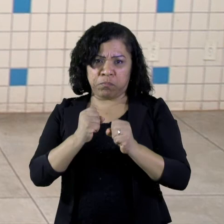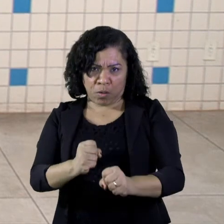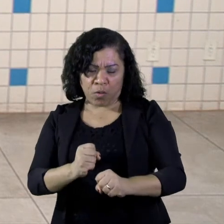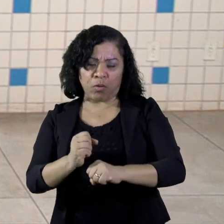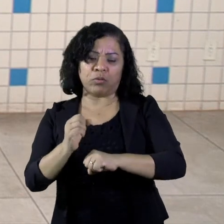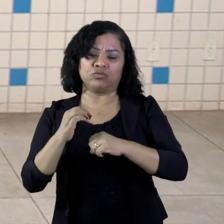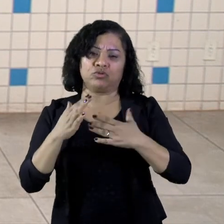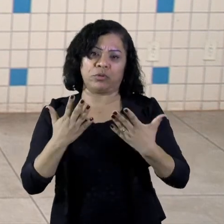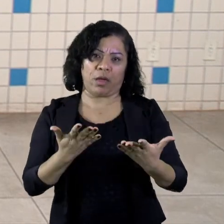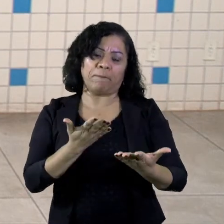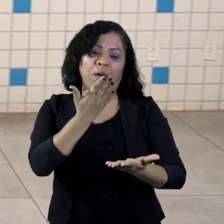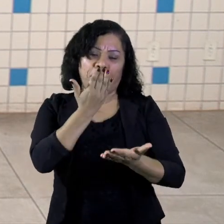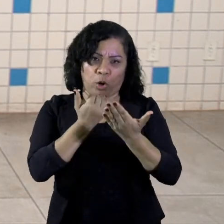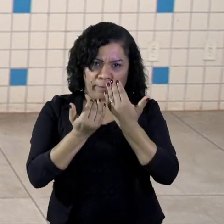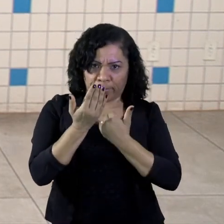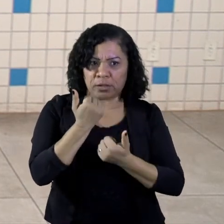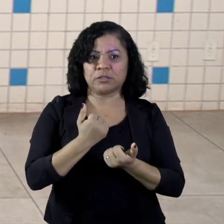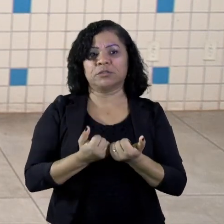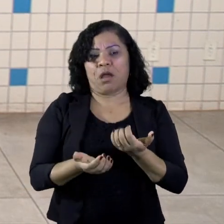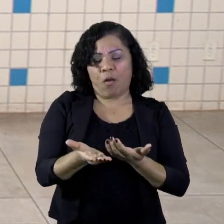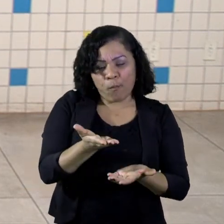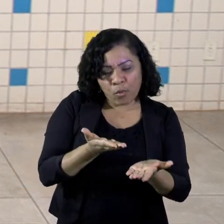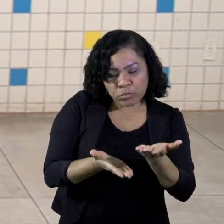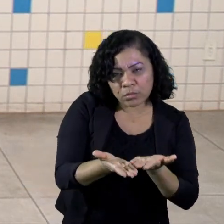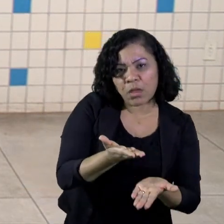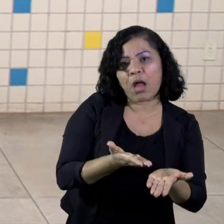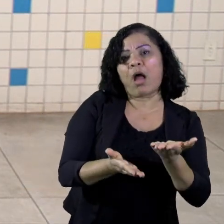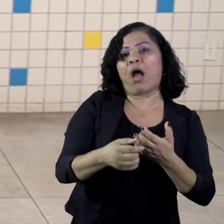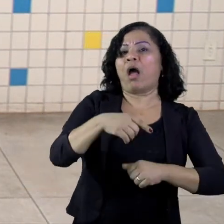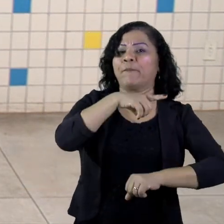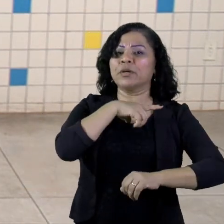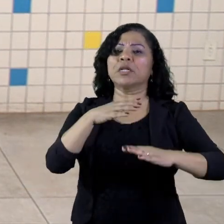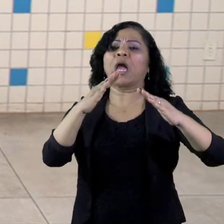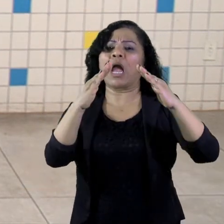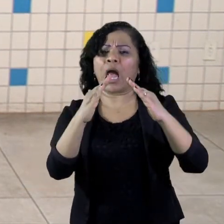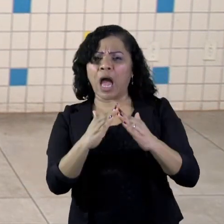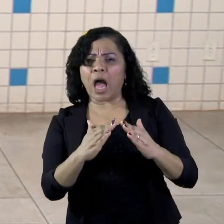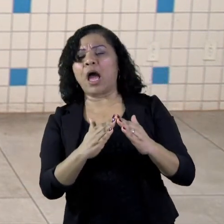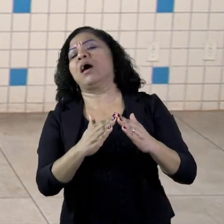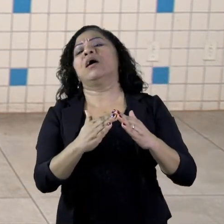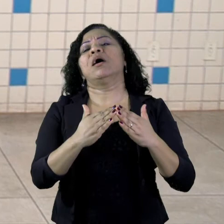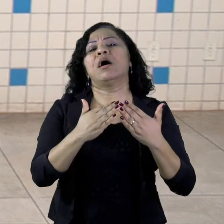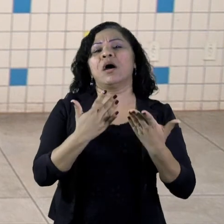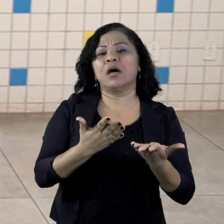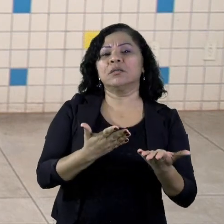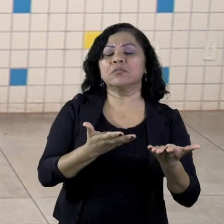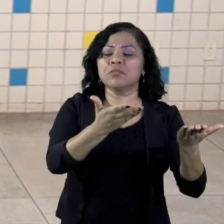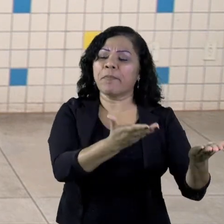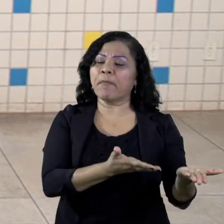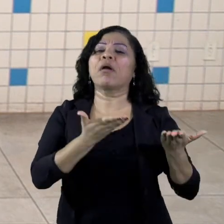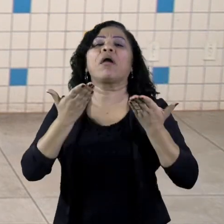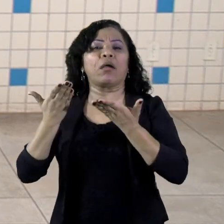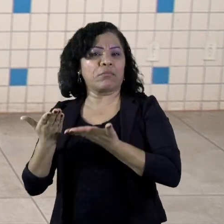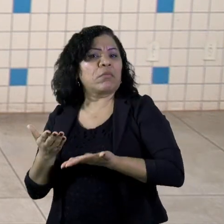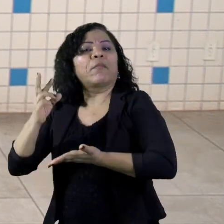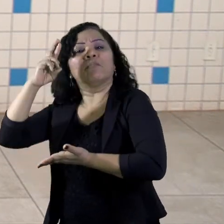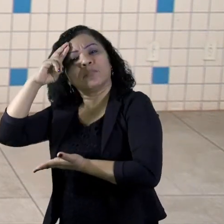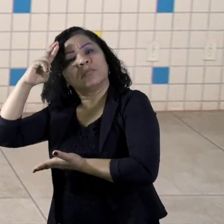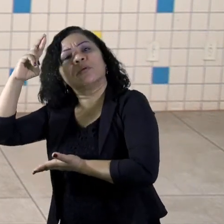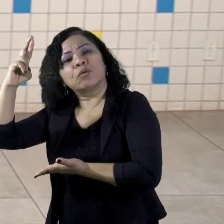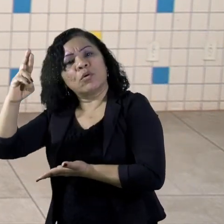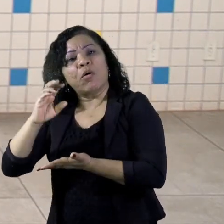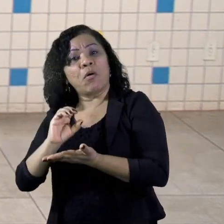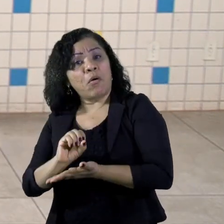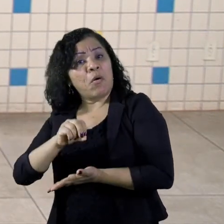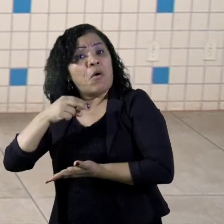boa alimentação, ter uma casa para morar, ser bem recebido pelos seus senhores, ou